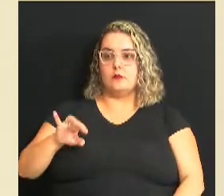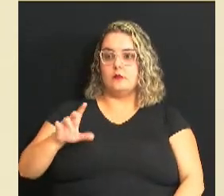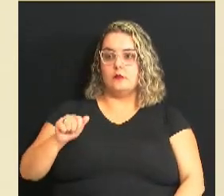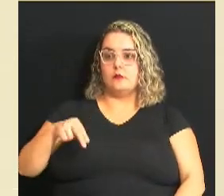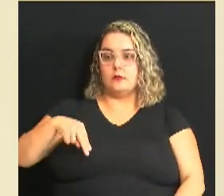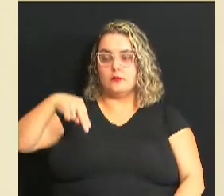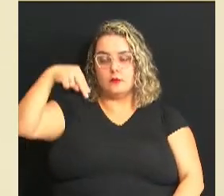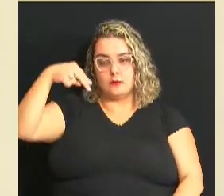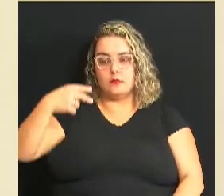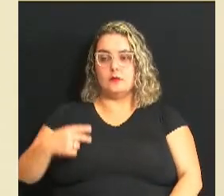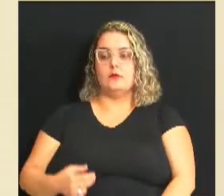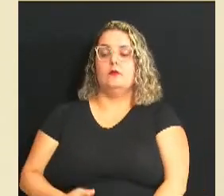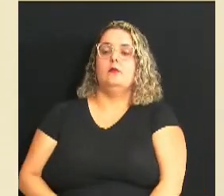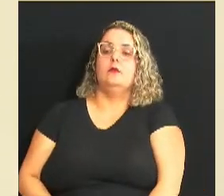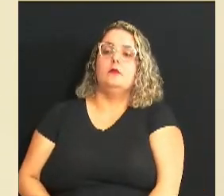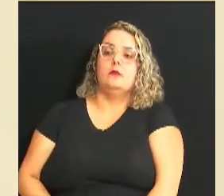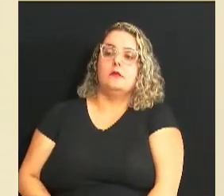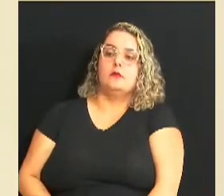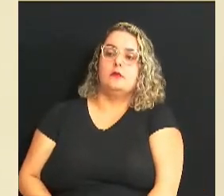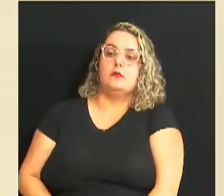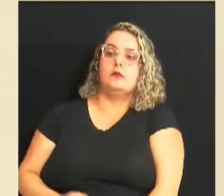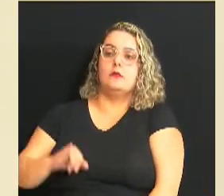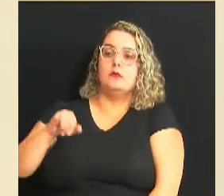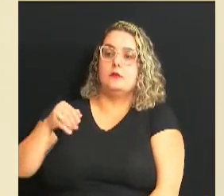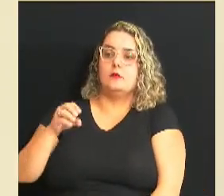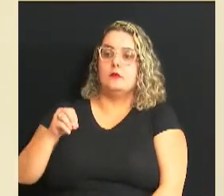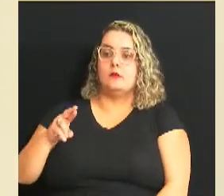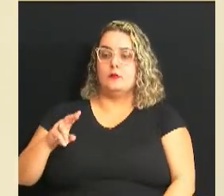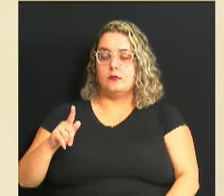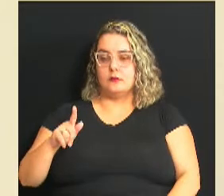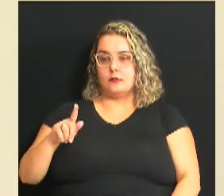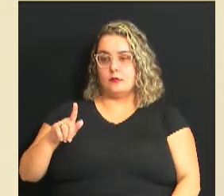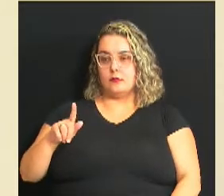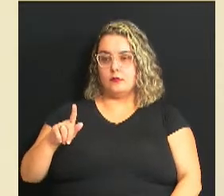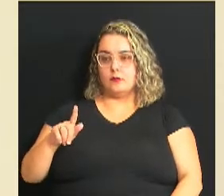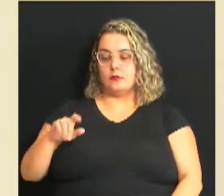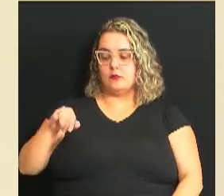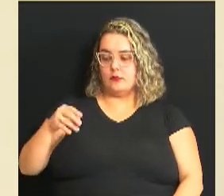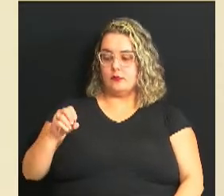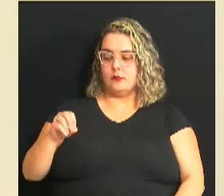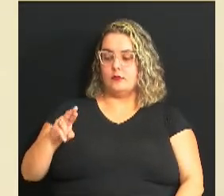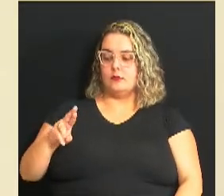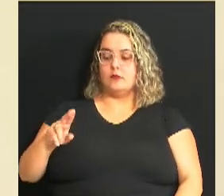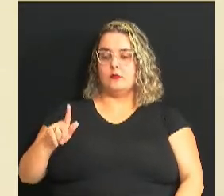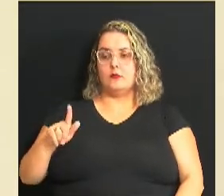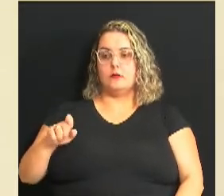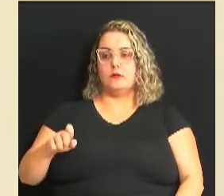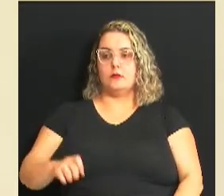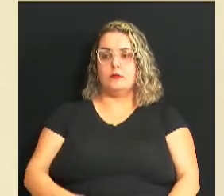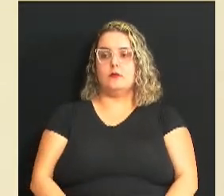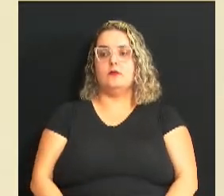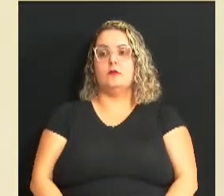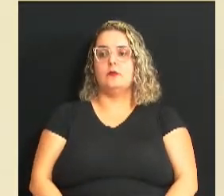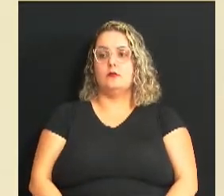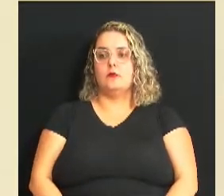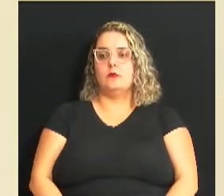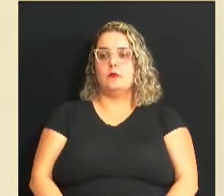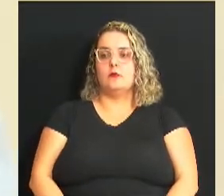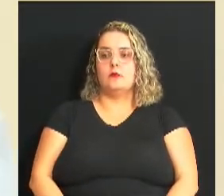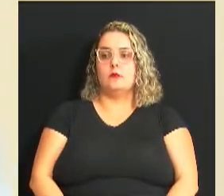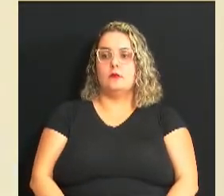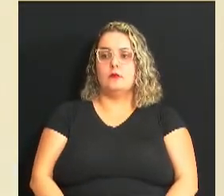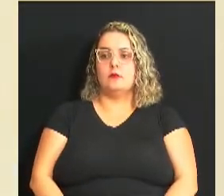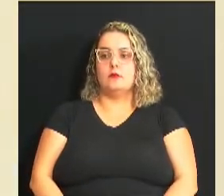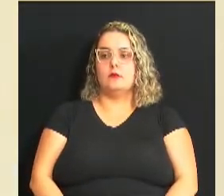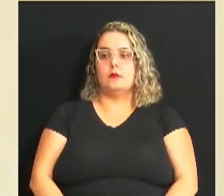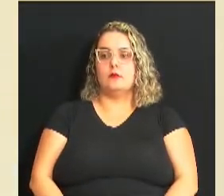com o Jorge do Cia Santa, tem o TAU. Então, a gente tem uma série